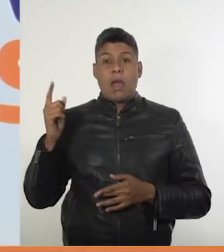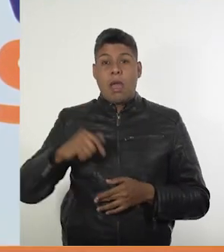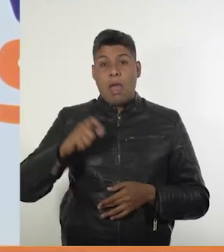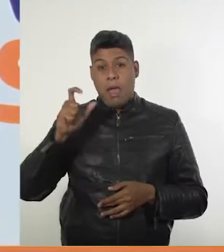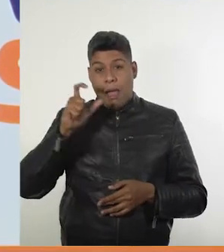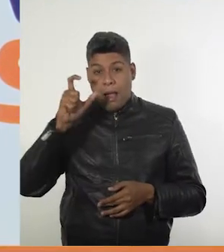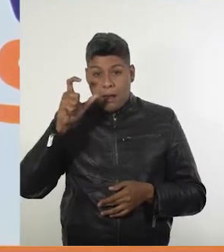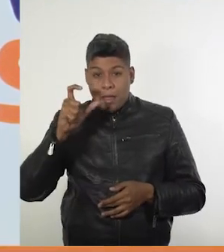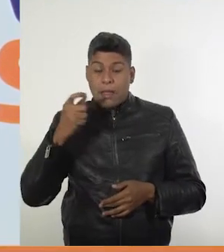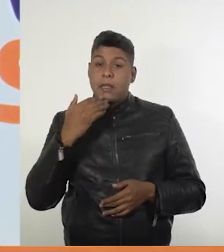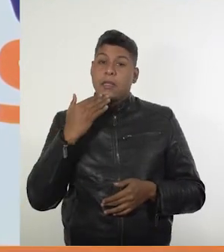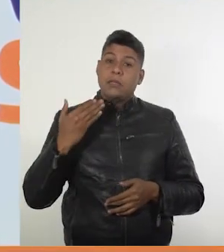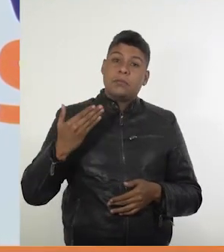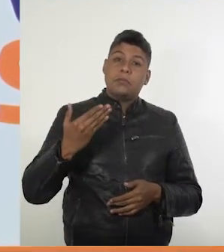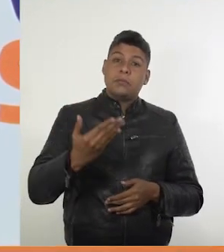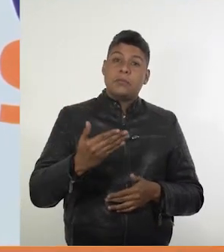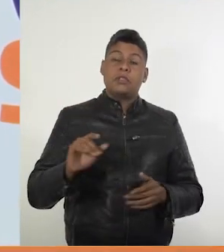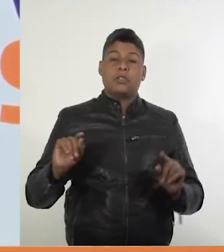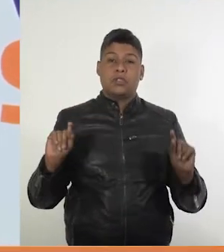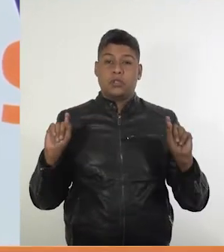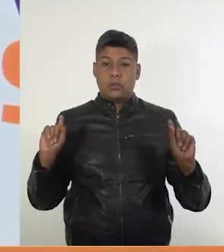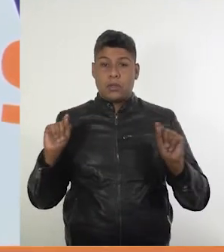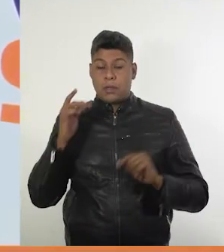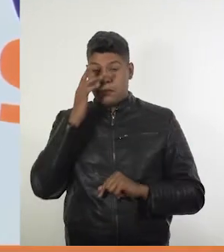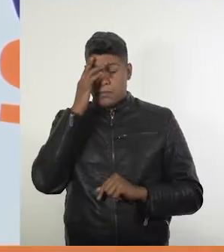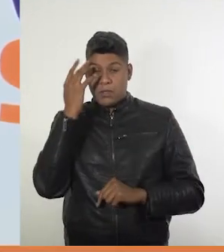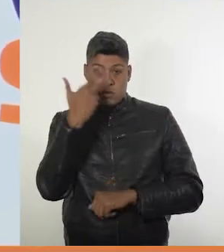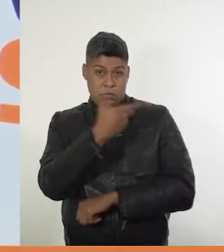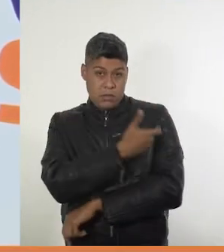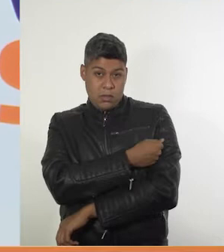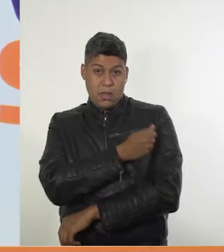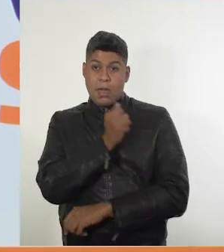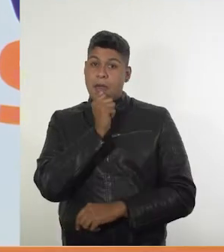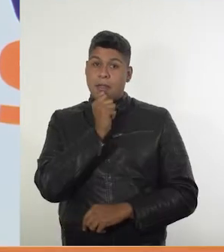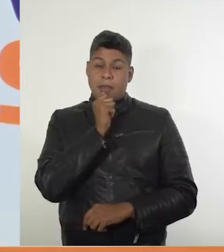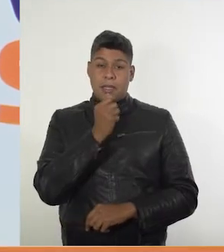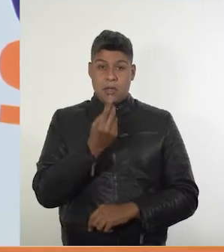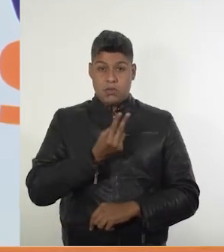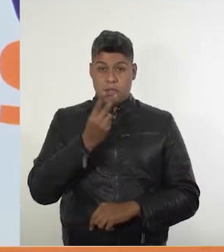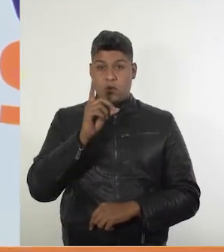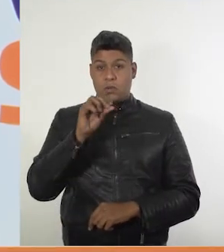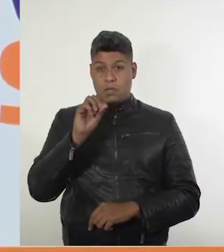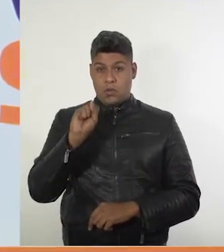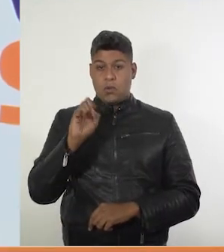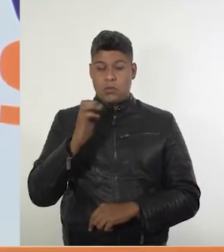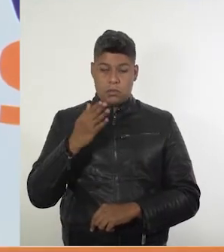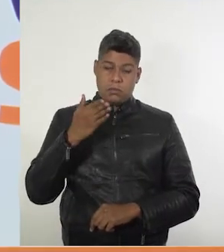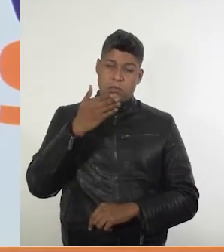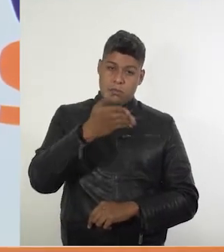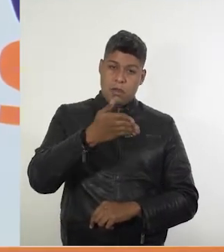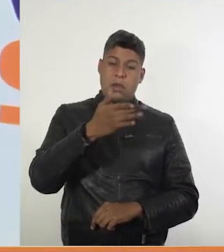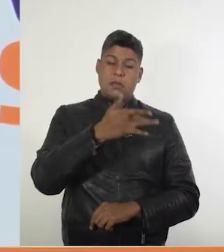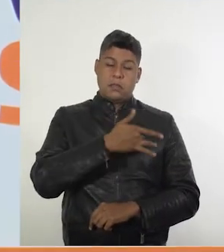alerta e uma solicitação para quem não tomou a sua segunda dose ainda, possa se dirigir aos nossos postos de saúde, quase